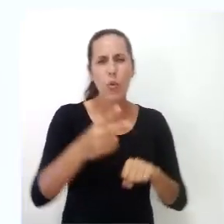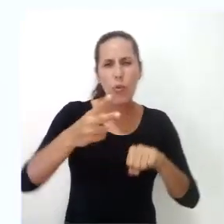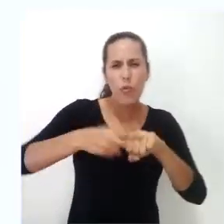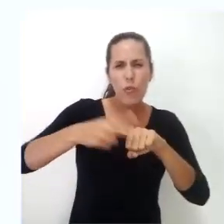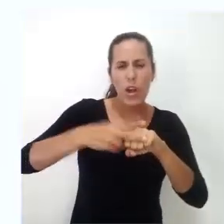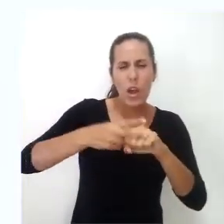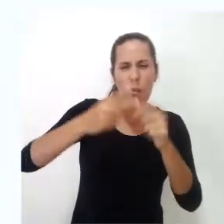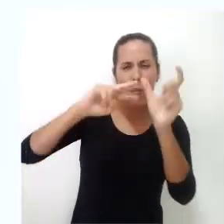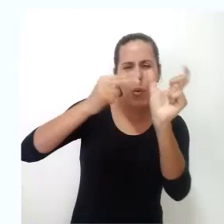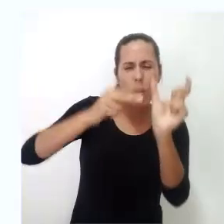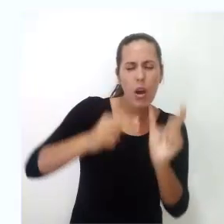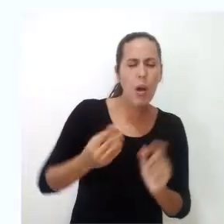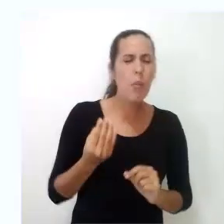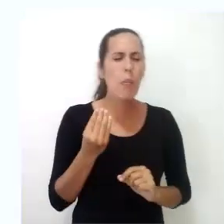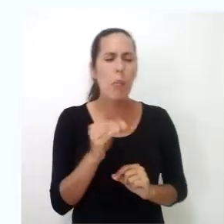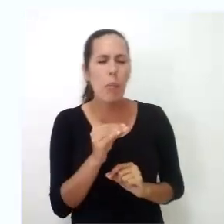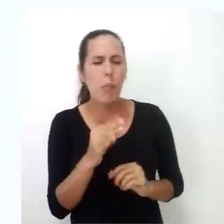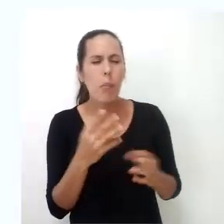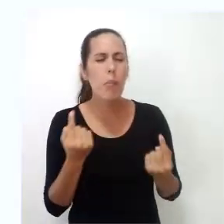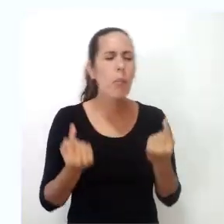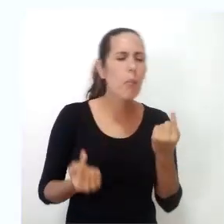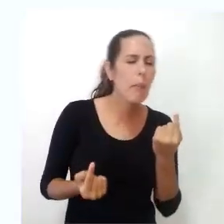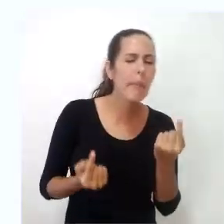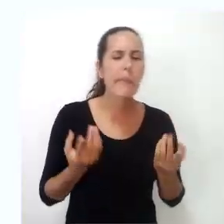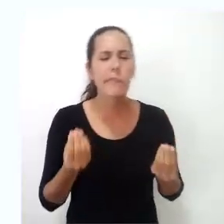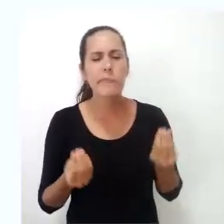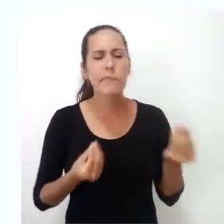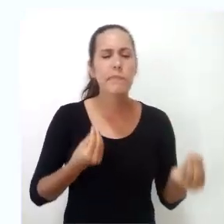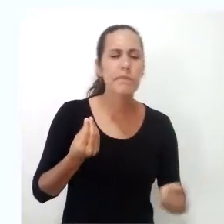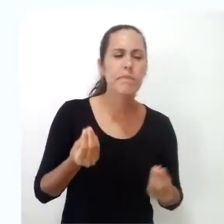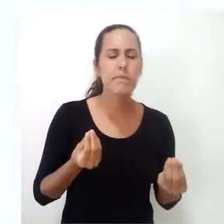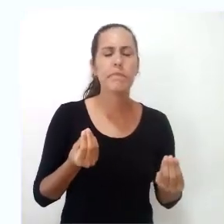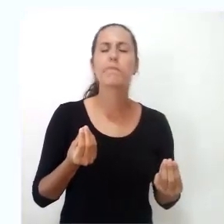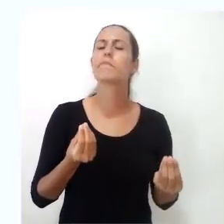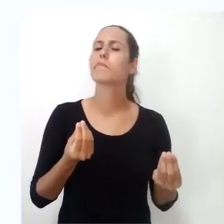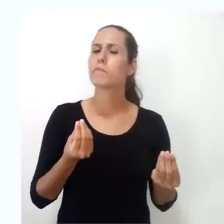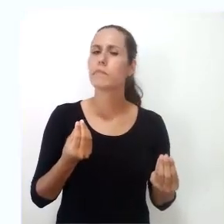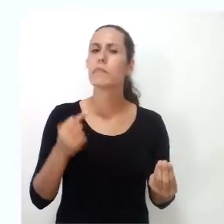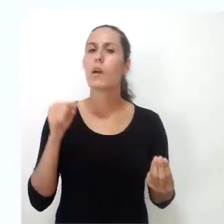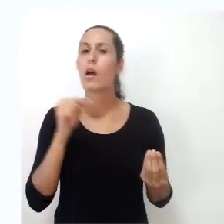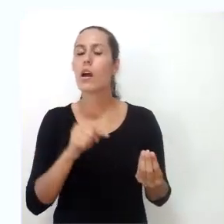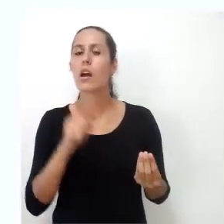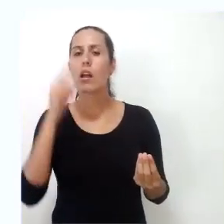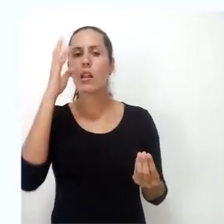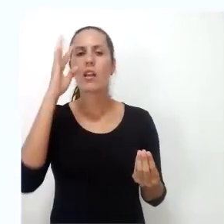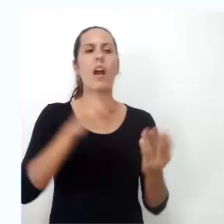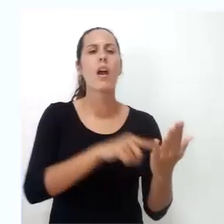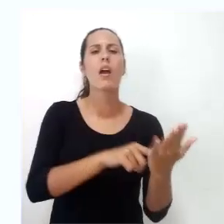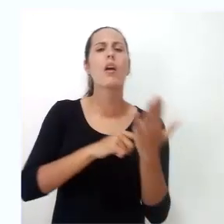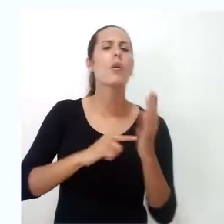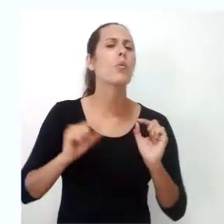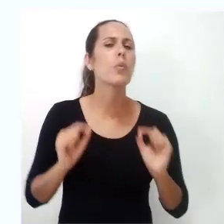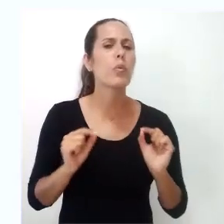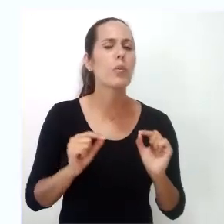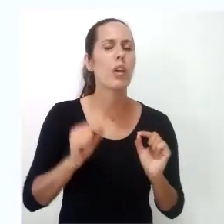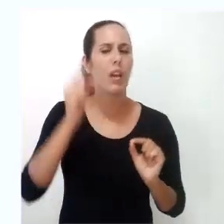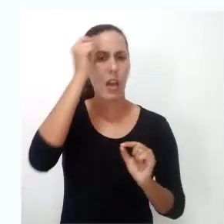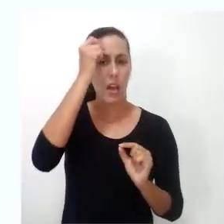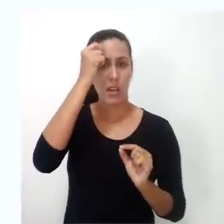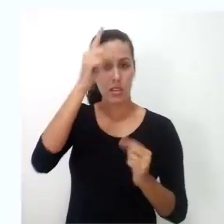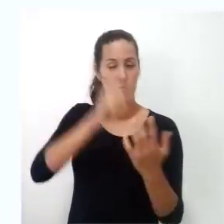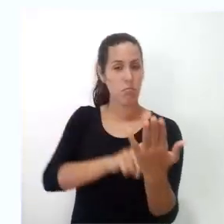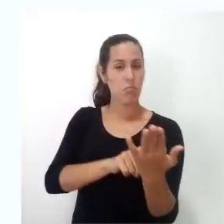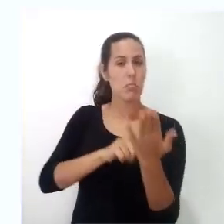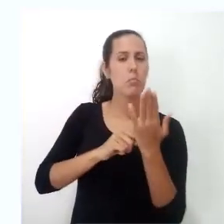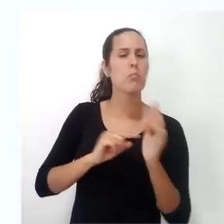no imperativo, certo? Ou no infinitivo? O que é aquele verbo ele quer passar? Qual